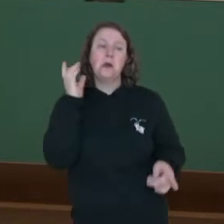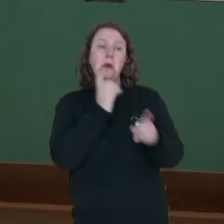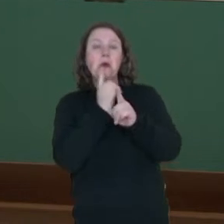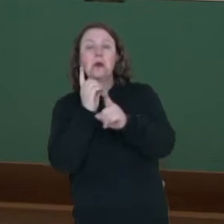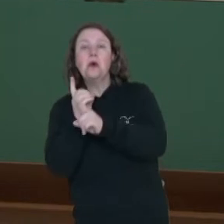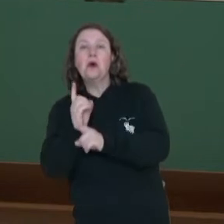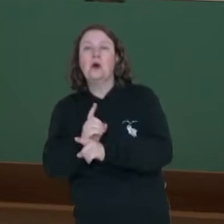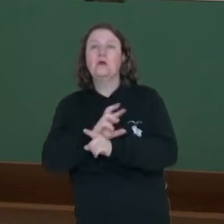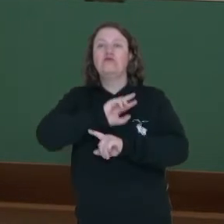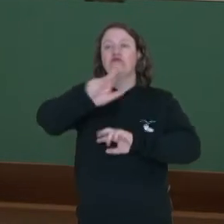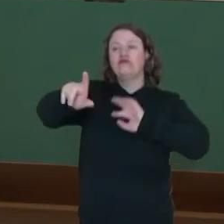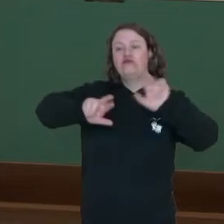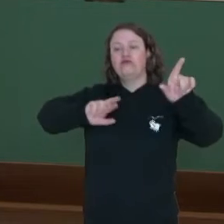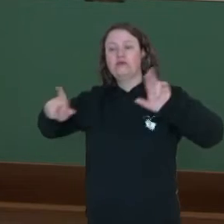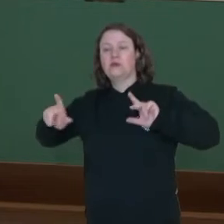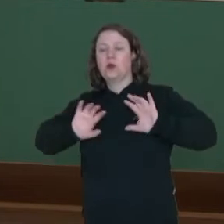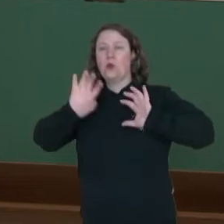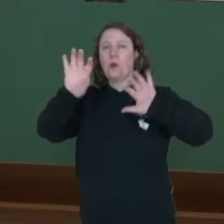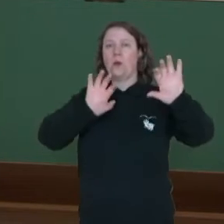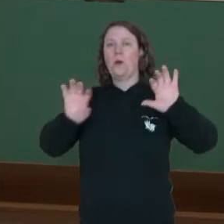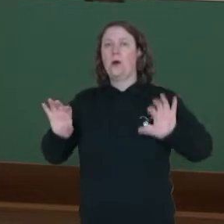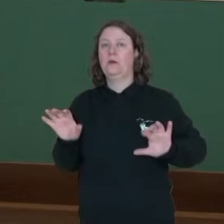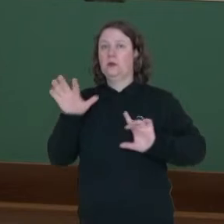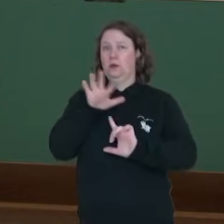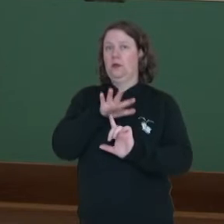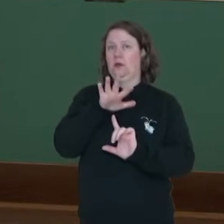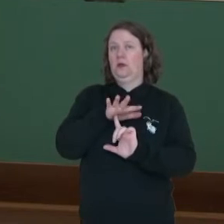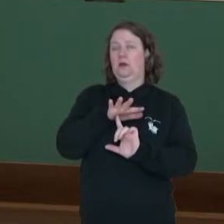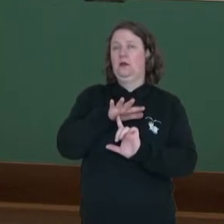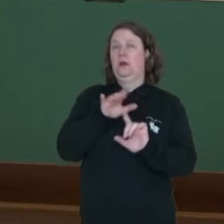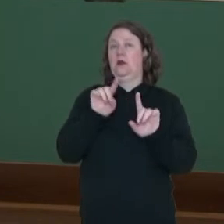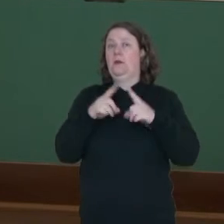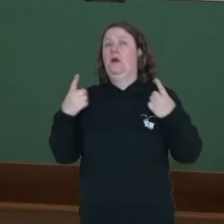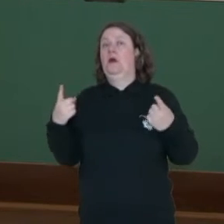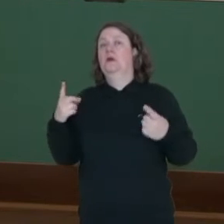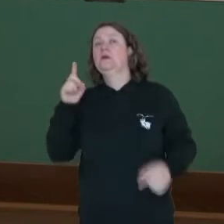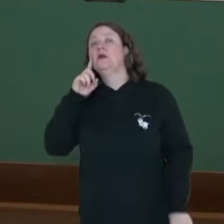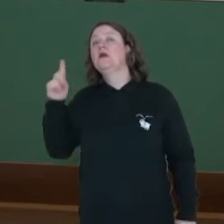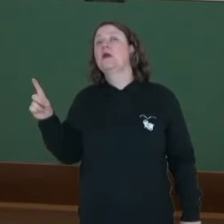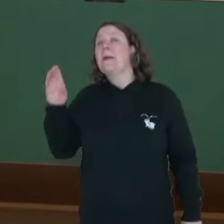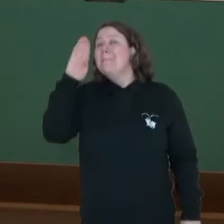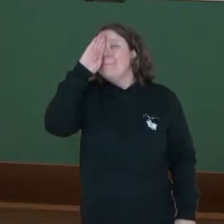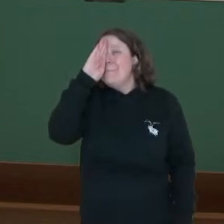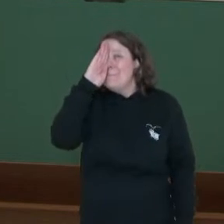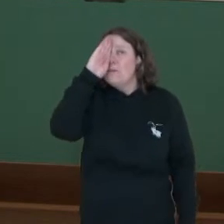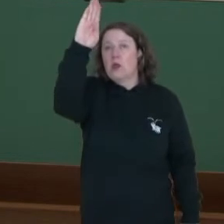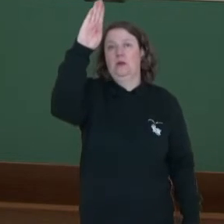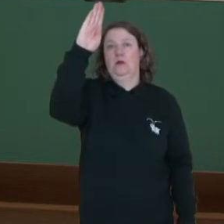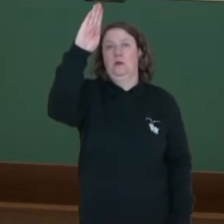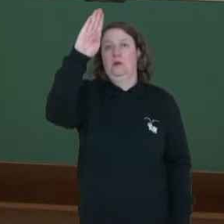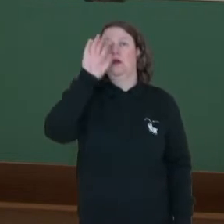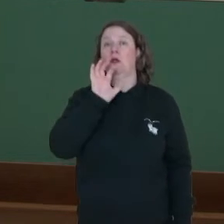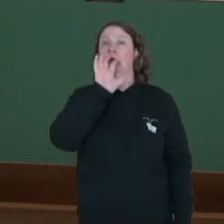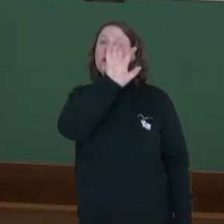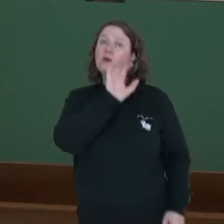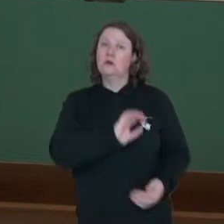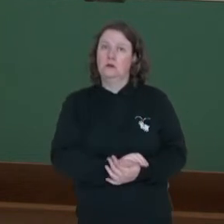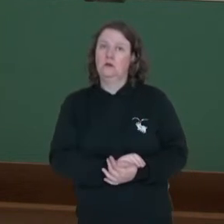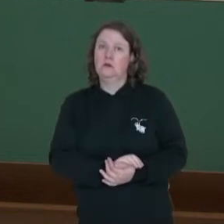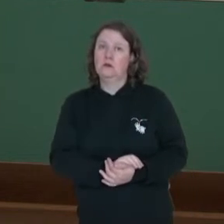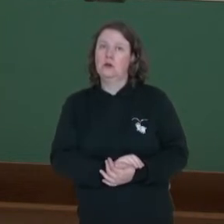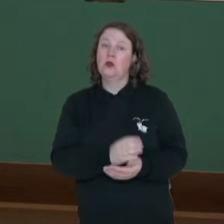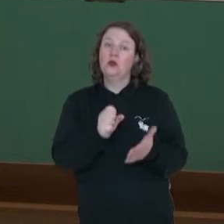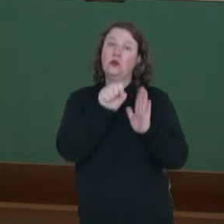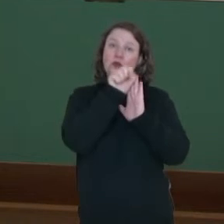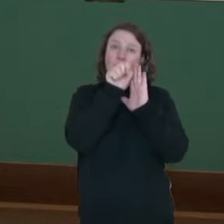em várias outras regiões do estado do Paraná. O que a gente está vendo aqui é que, principalmente nessas regiões, no